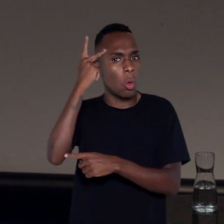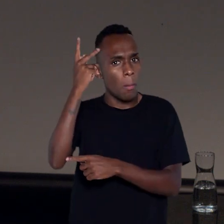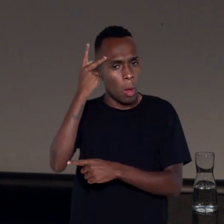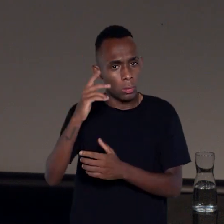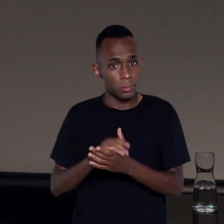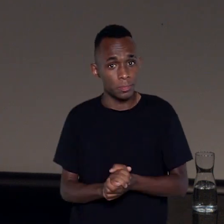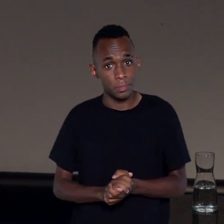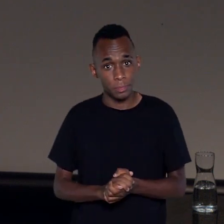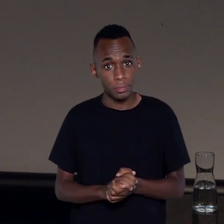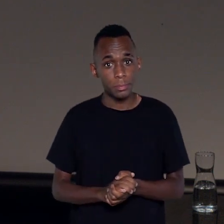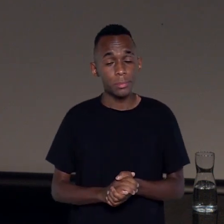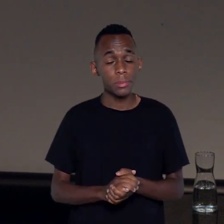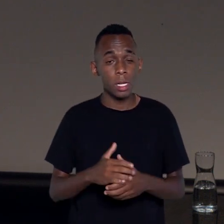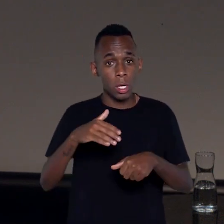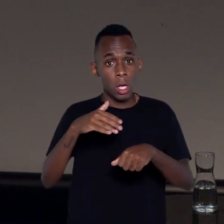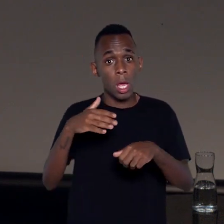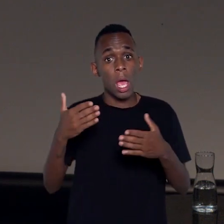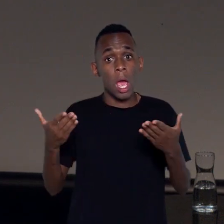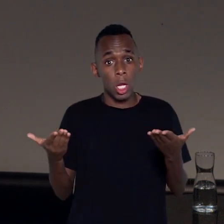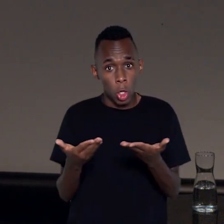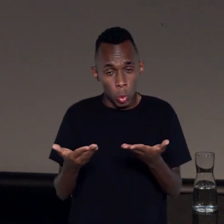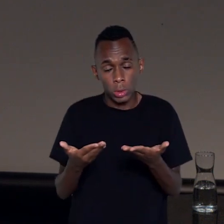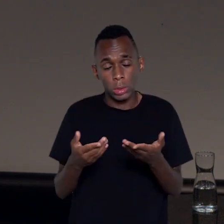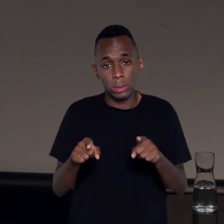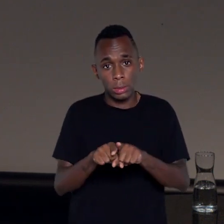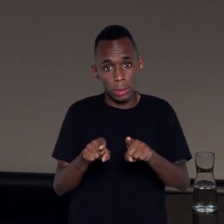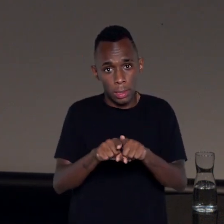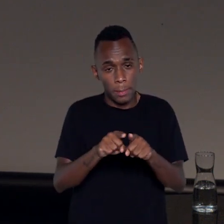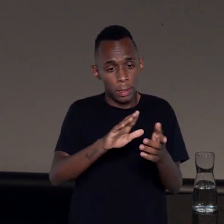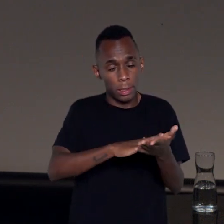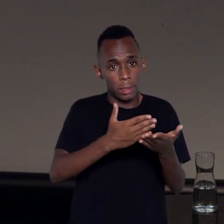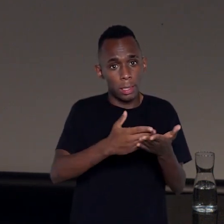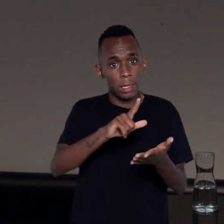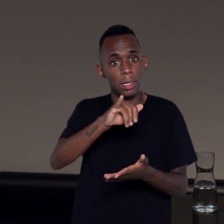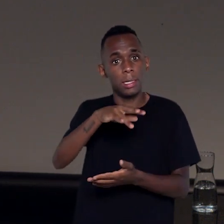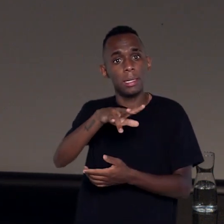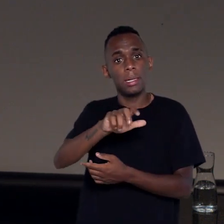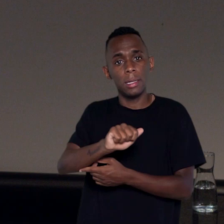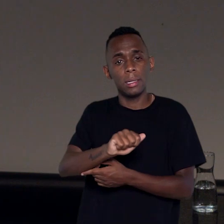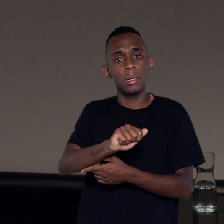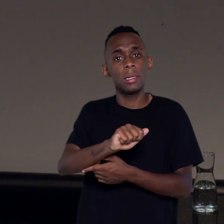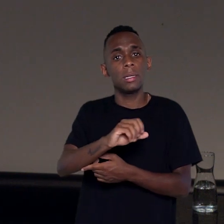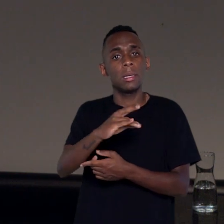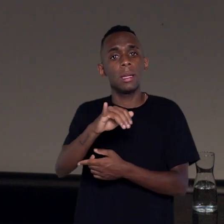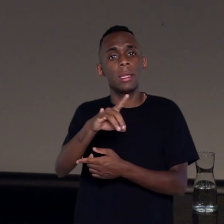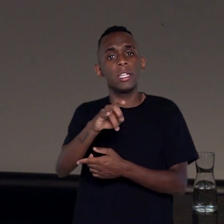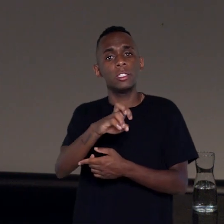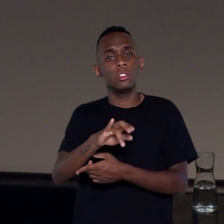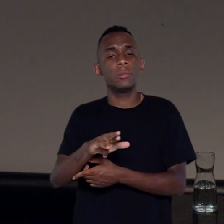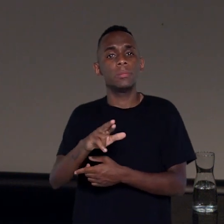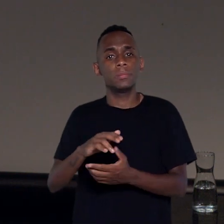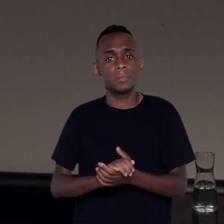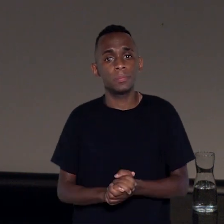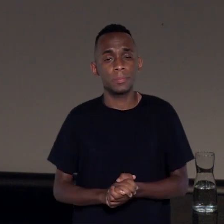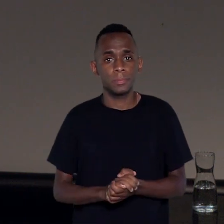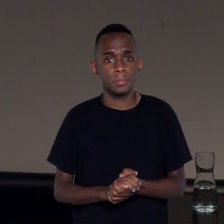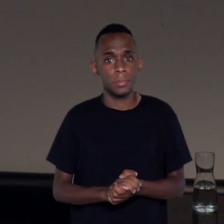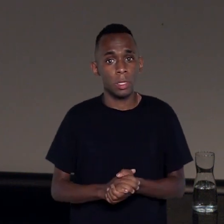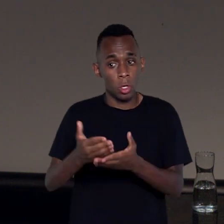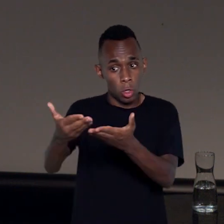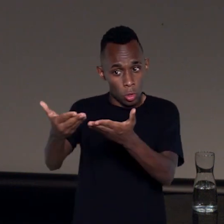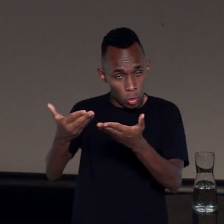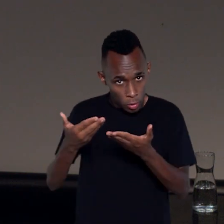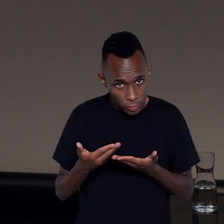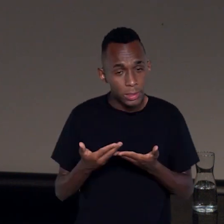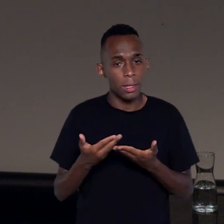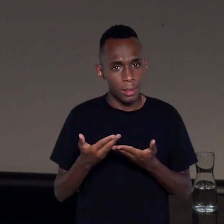Paulo. Contaremos esta noite com as intérpretes de Libras Lilian Ola e Cleudi Pereira. Convidamos ao palco